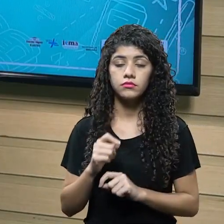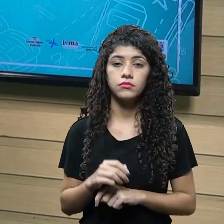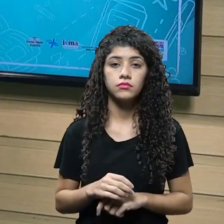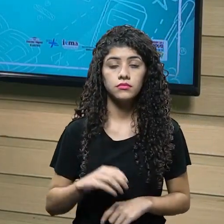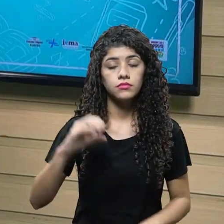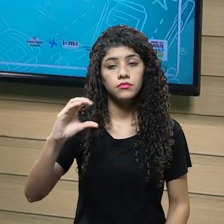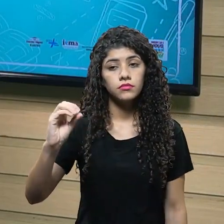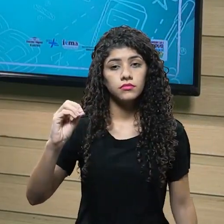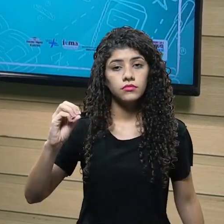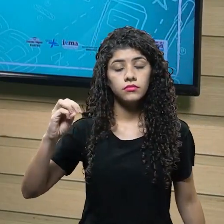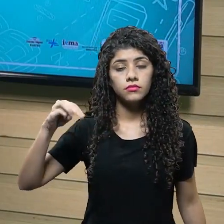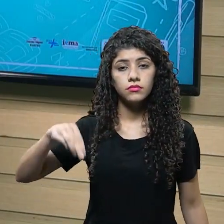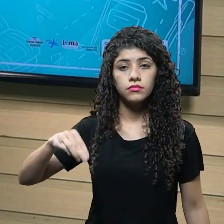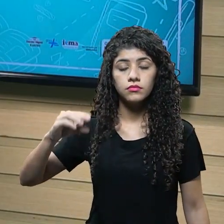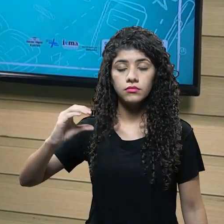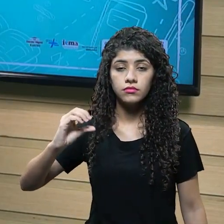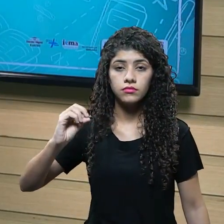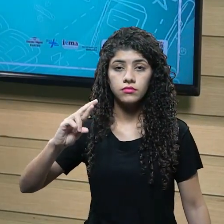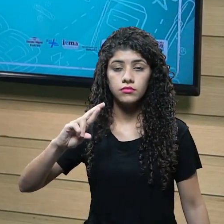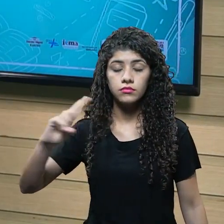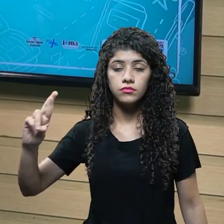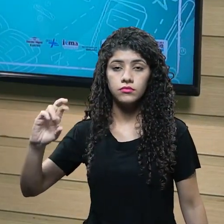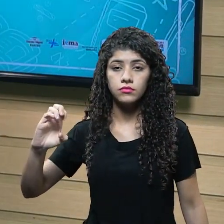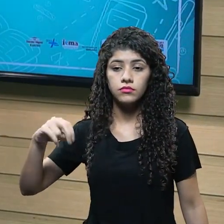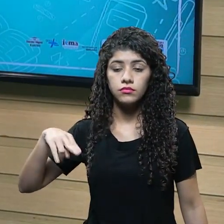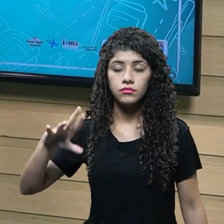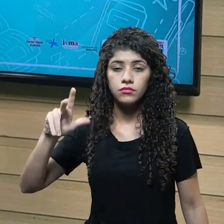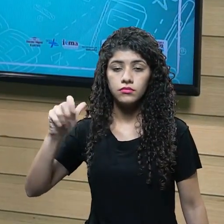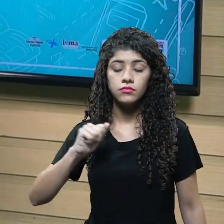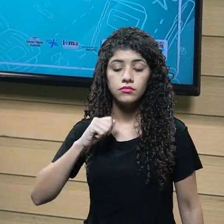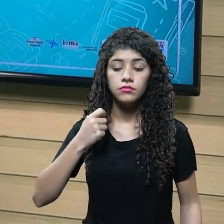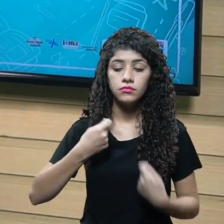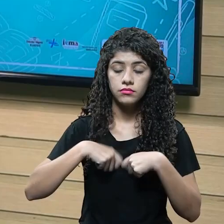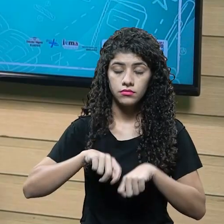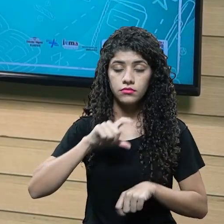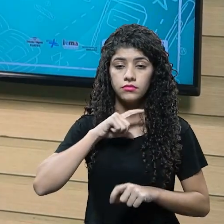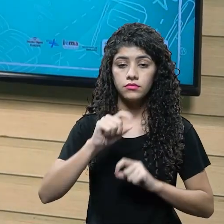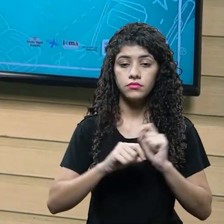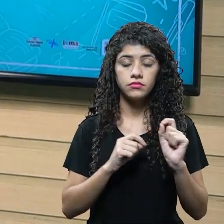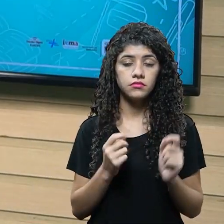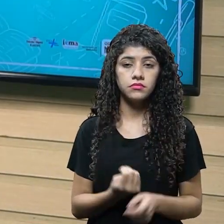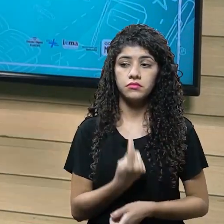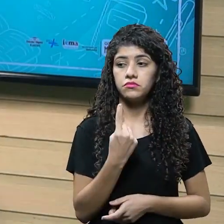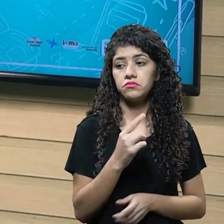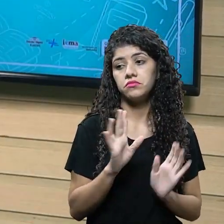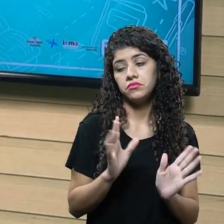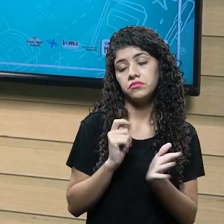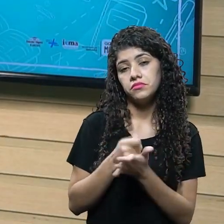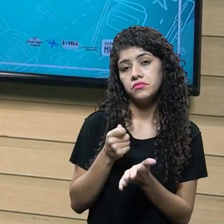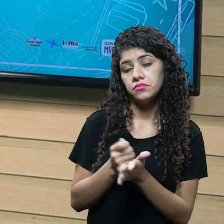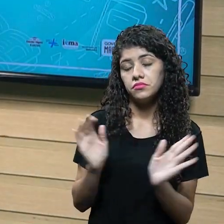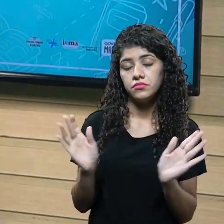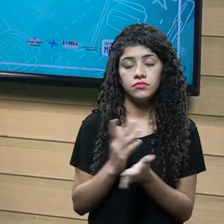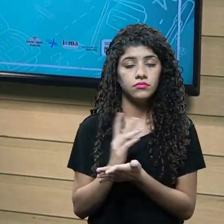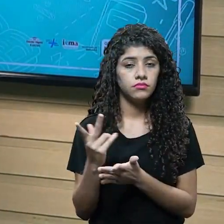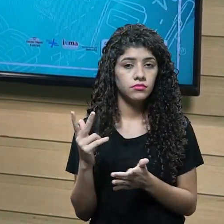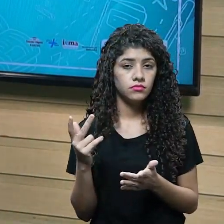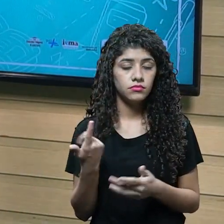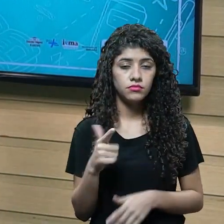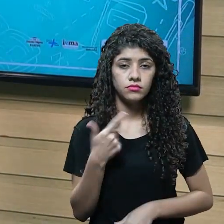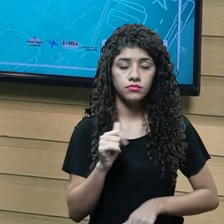para qualquer empresa que ela é necessário para trabalhar em cima do marketing. Então não é porque que eu sou uma empresa atacadista que eu não preciso usar estratégia de marketing